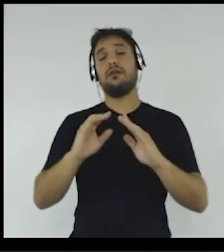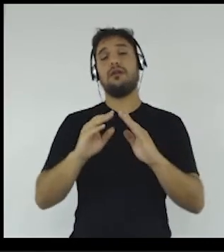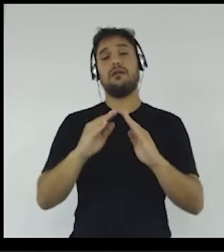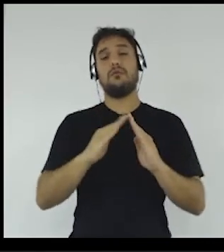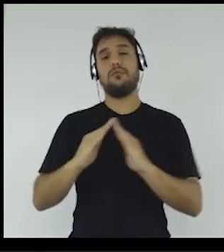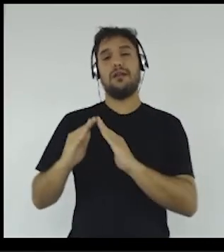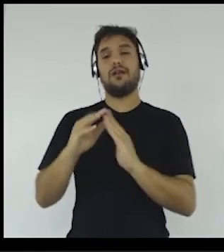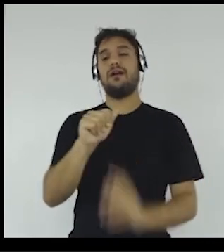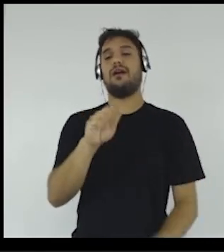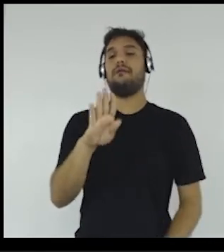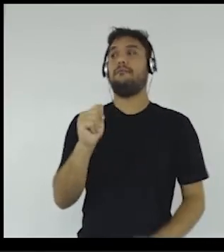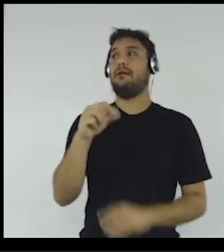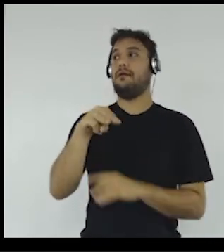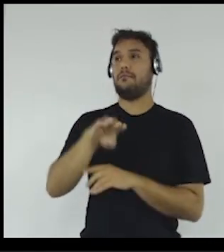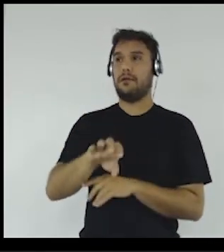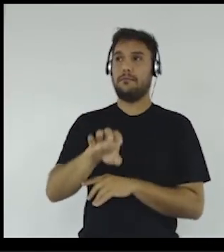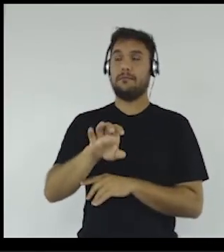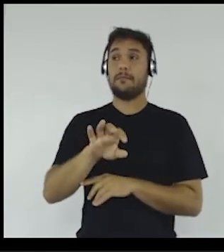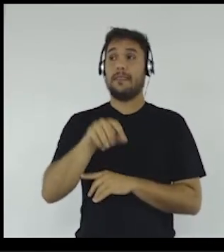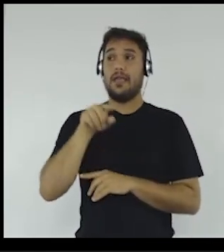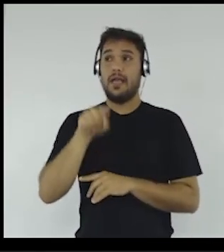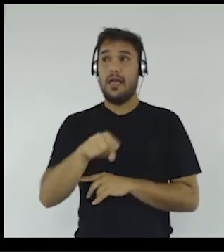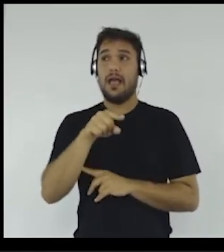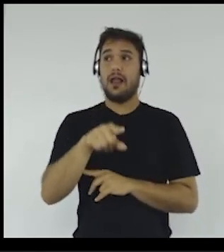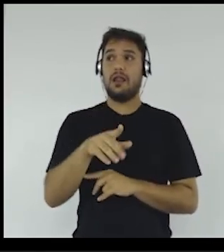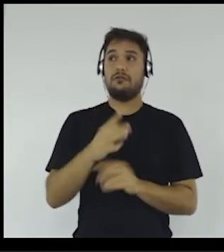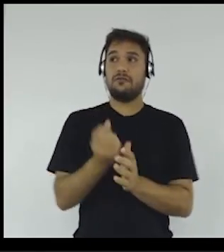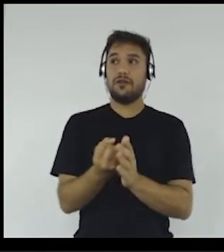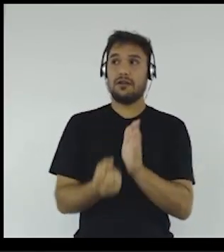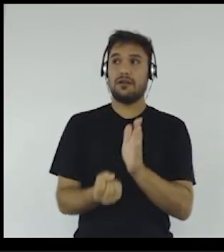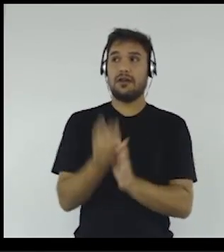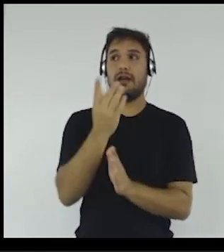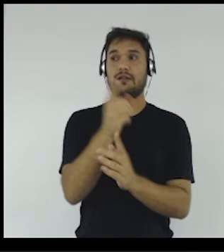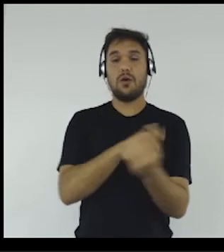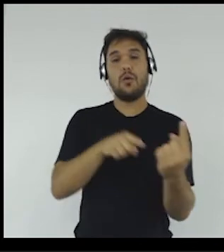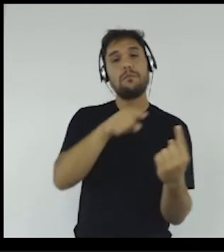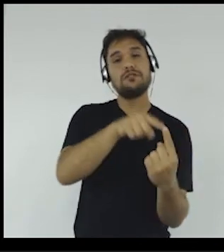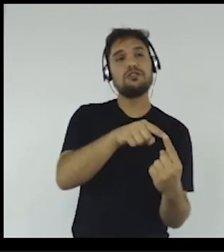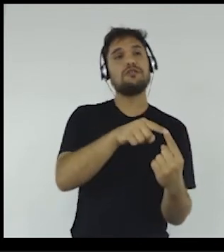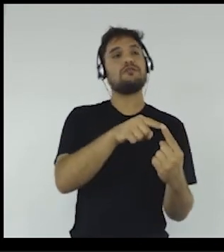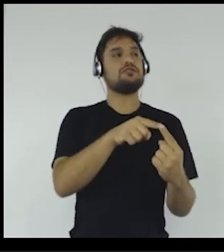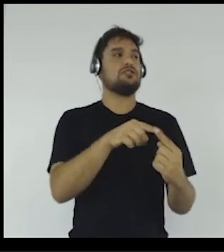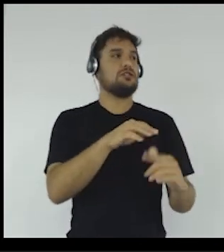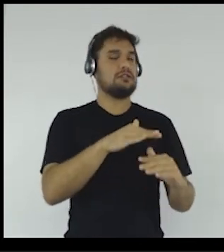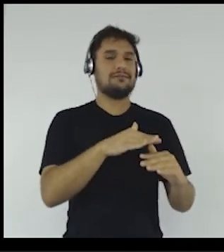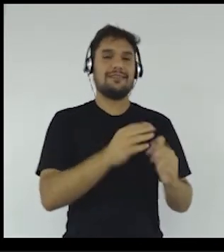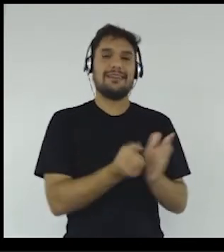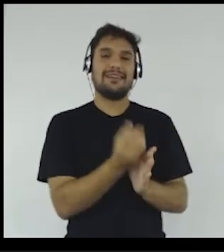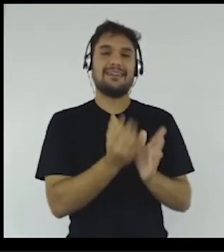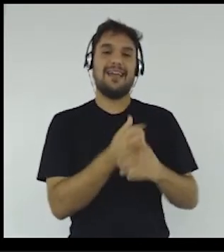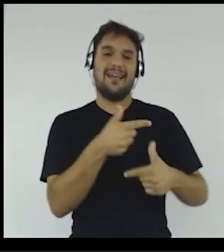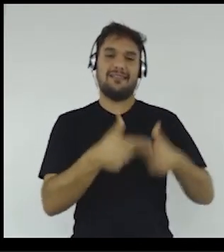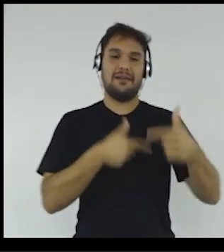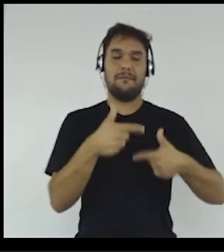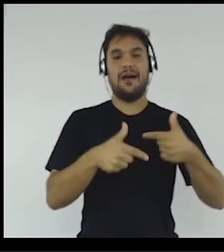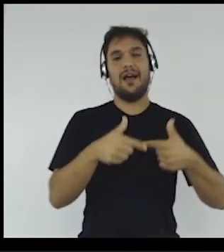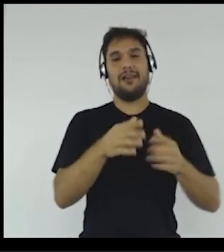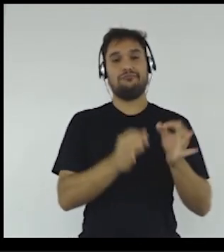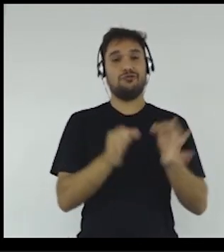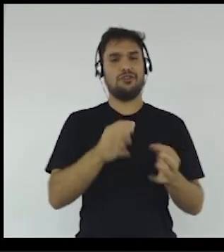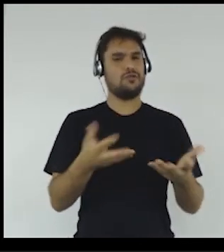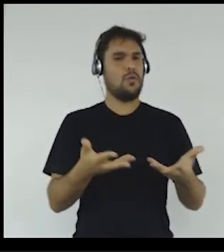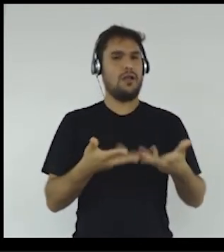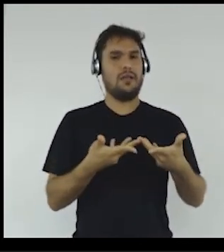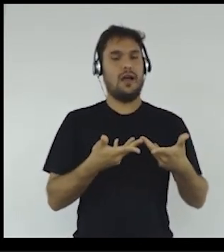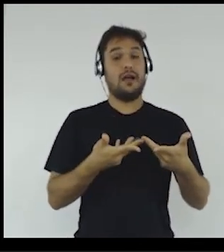A ABAME foi, então, fundada com o objetivo de prover atividades jurídicas de qualidade a fim de auxiliar os